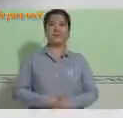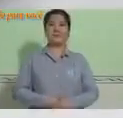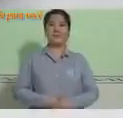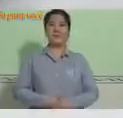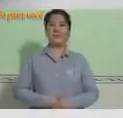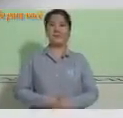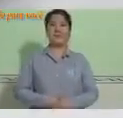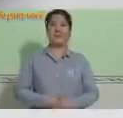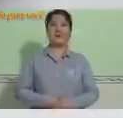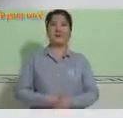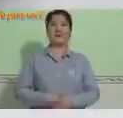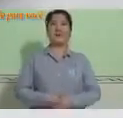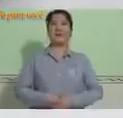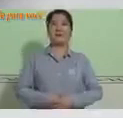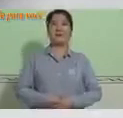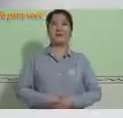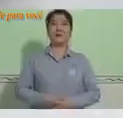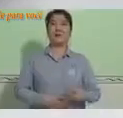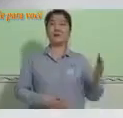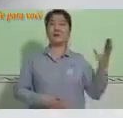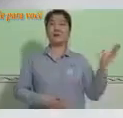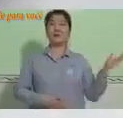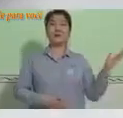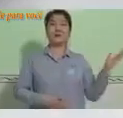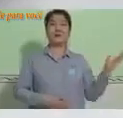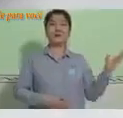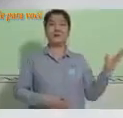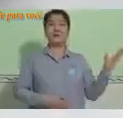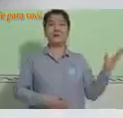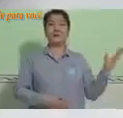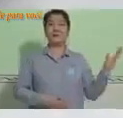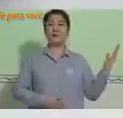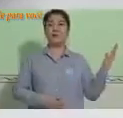isso necessário ter vontade e determinação para deixar o vício.